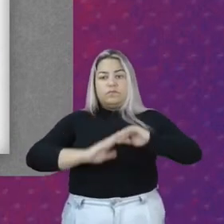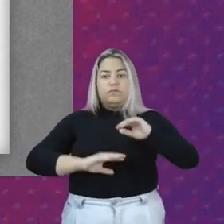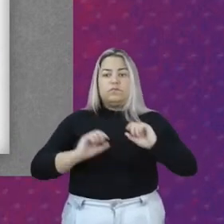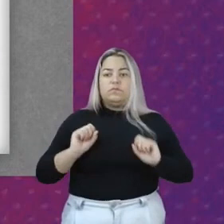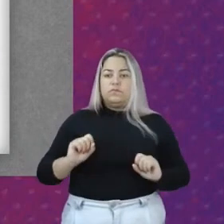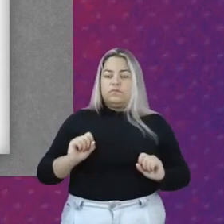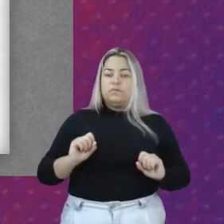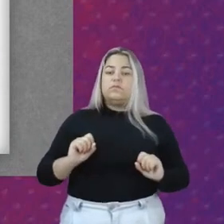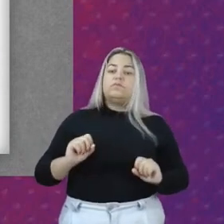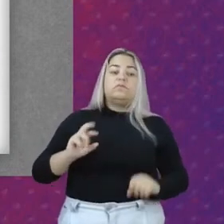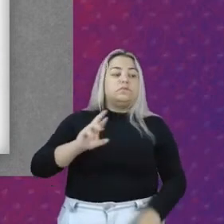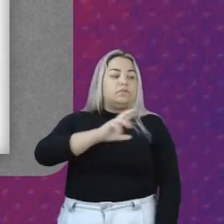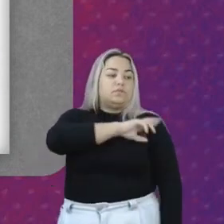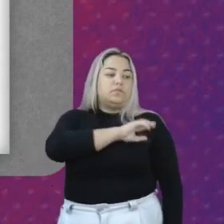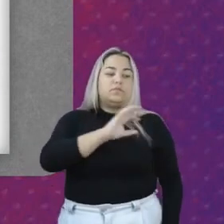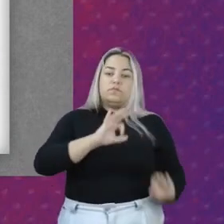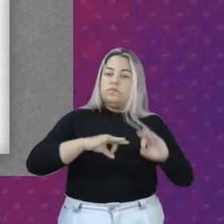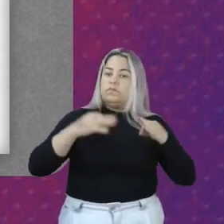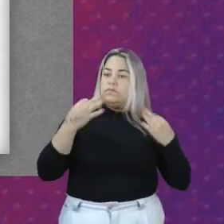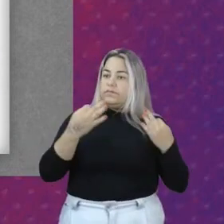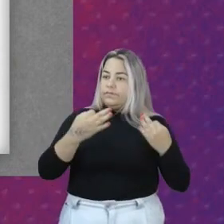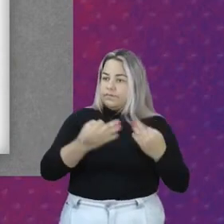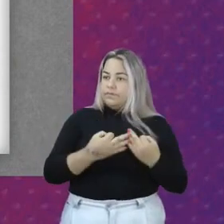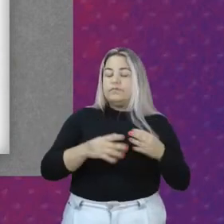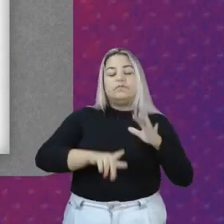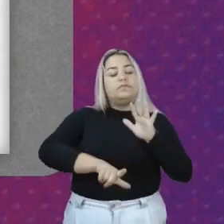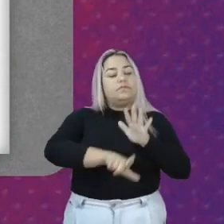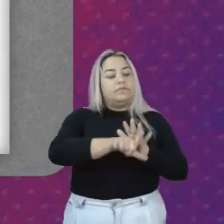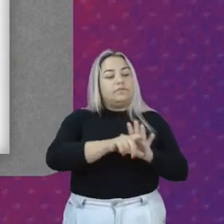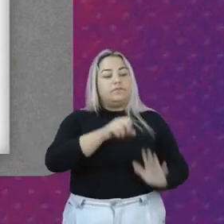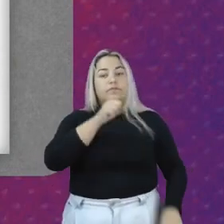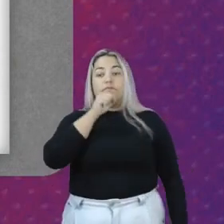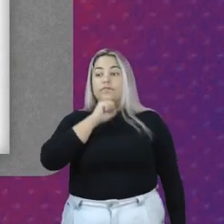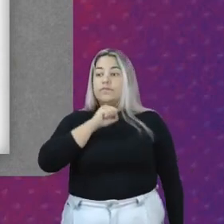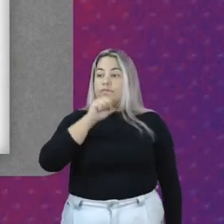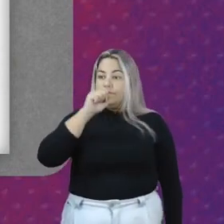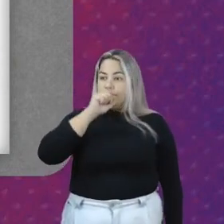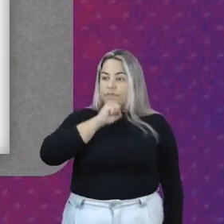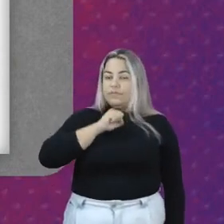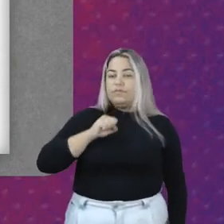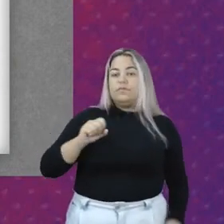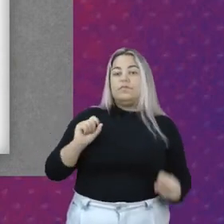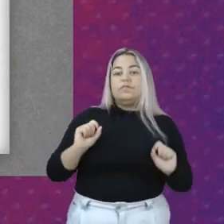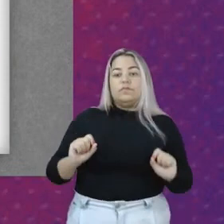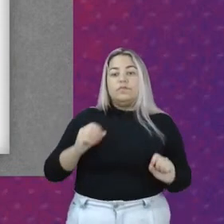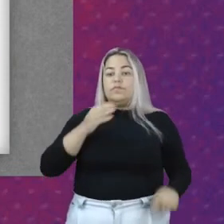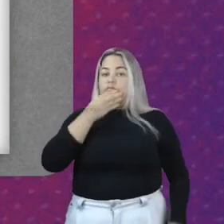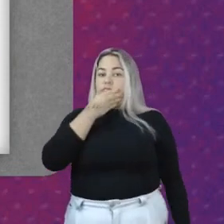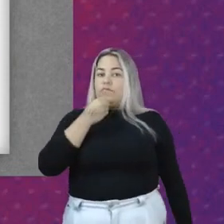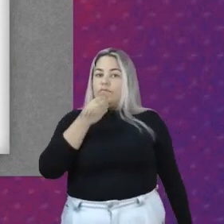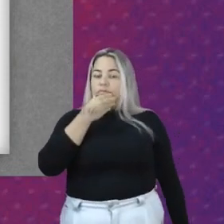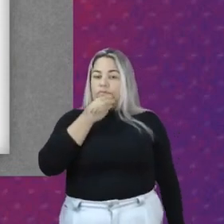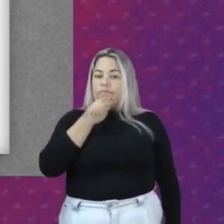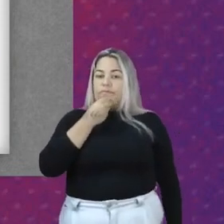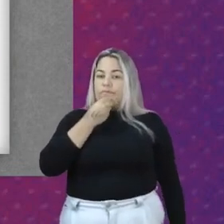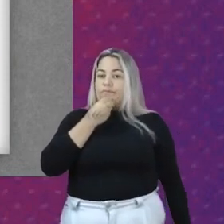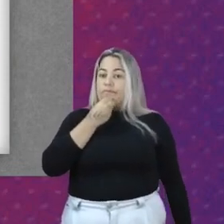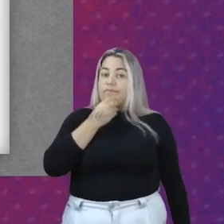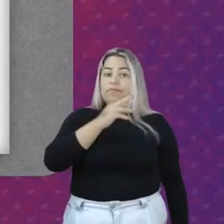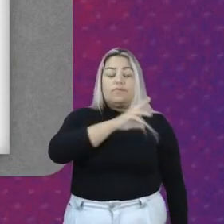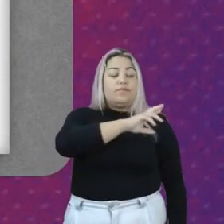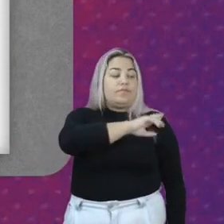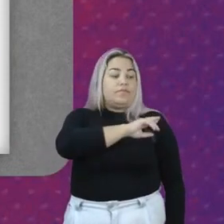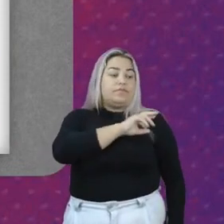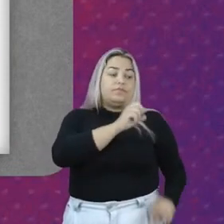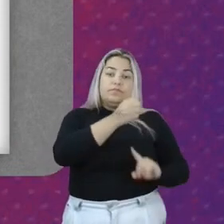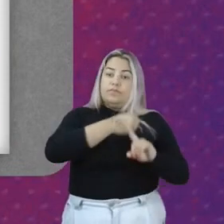apenas através do chefe da família. Então, naquela lei antiga, né, era muito bem estabelecido que o homem era o chefe da sociedade